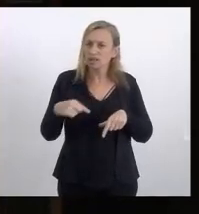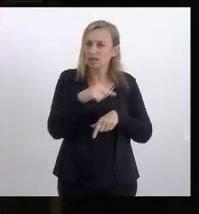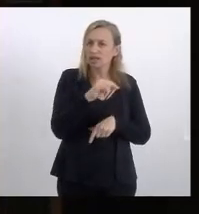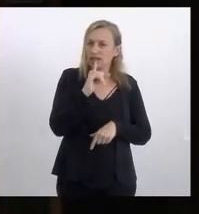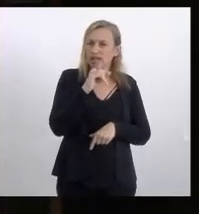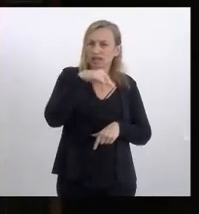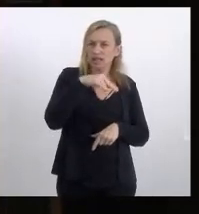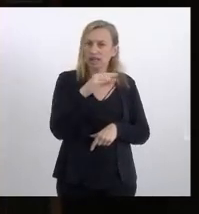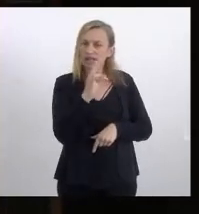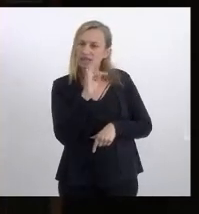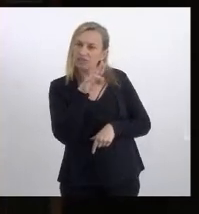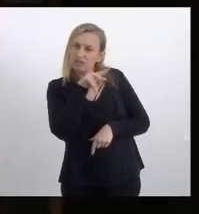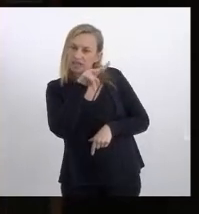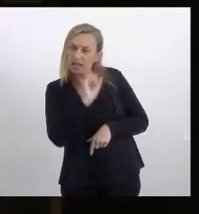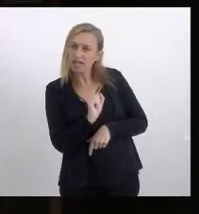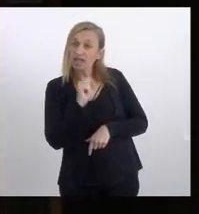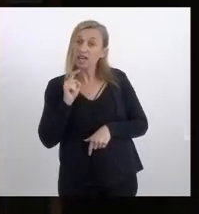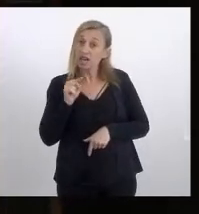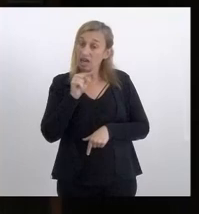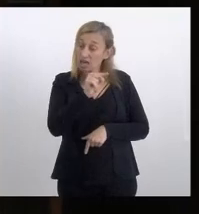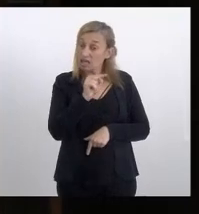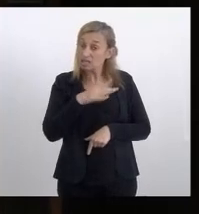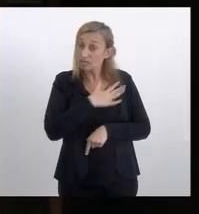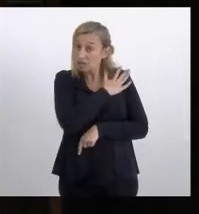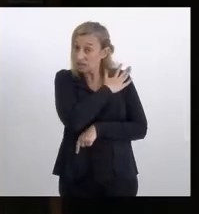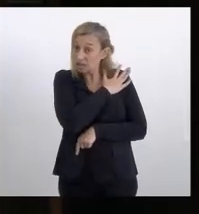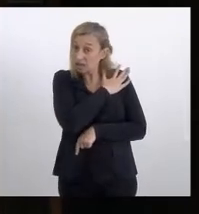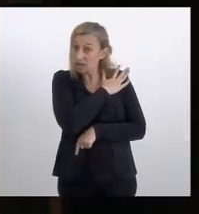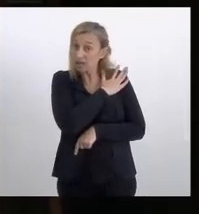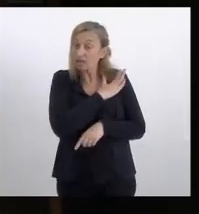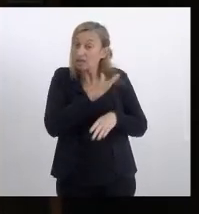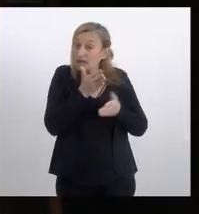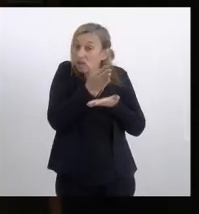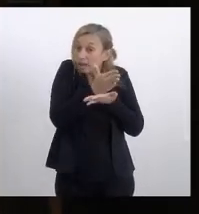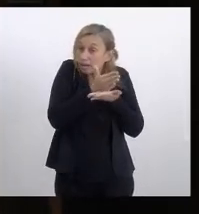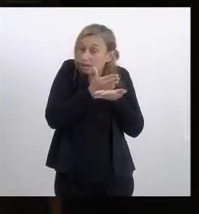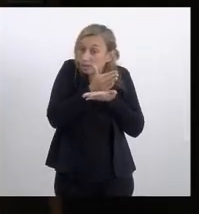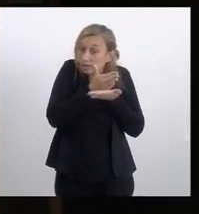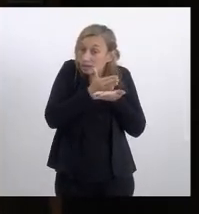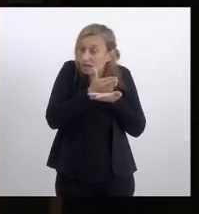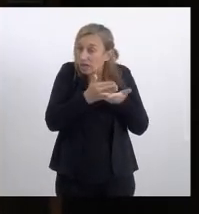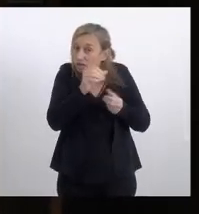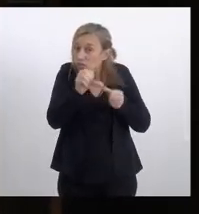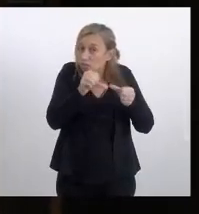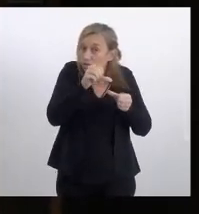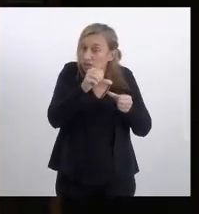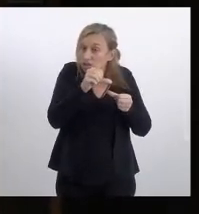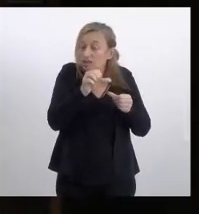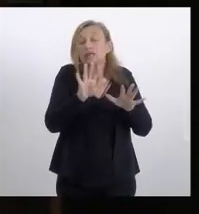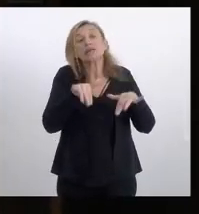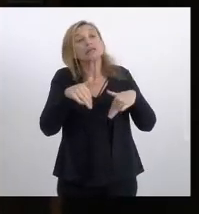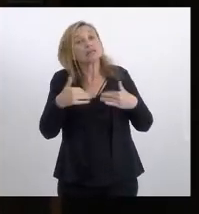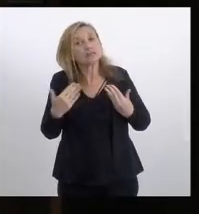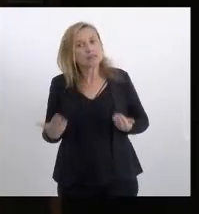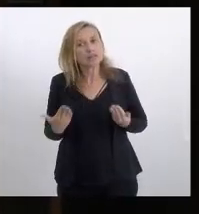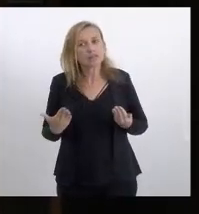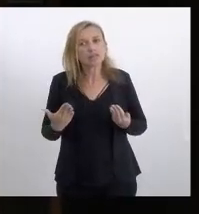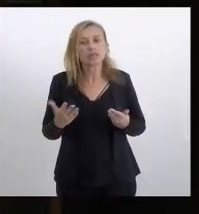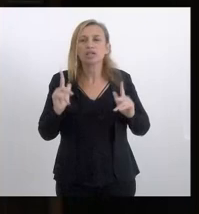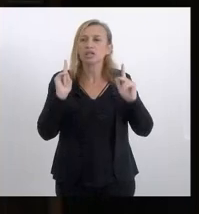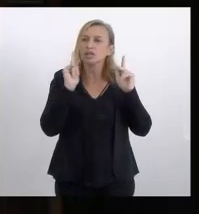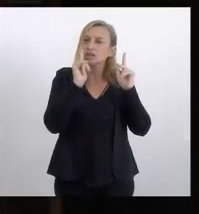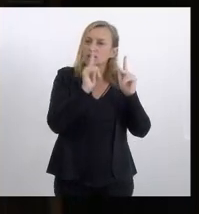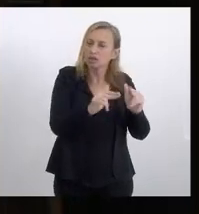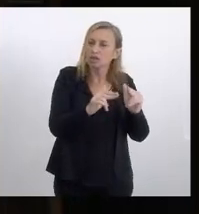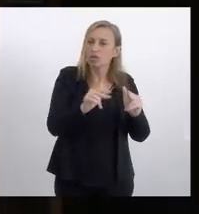Inatividade poxa esse militar ele está no meio de uma de uma mudança então é da